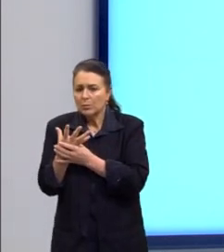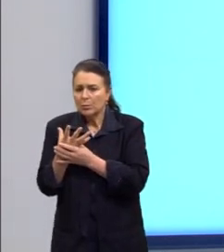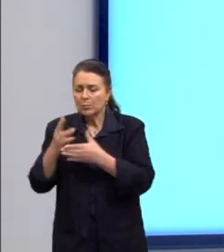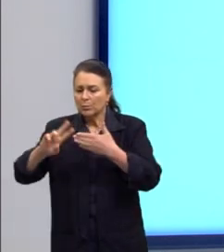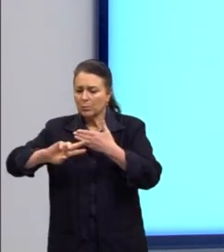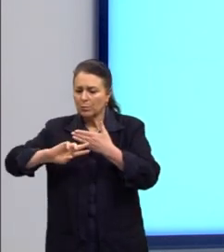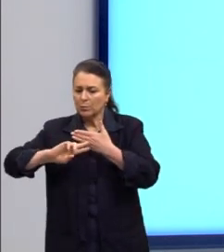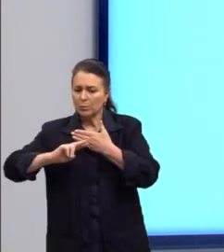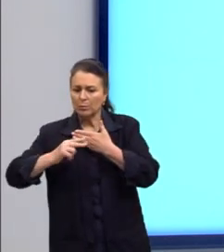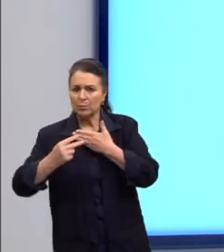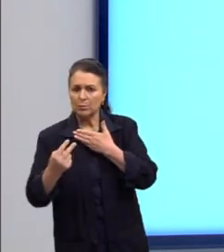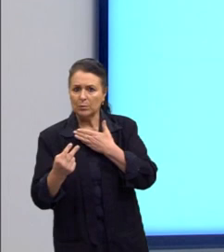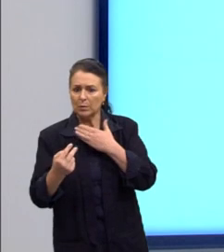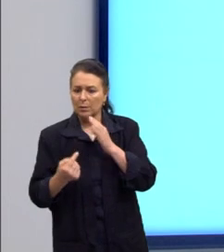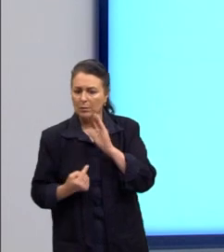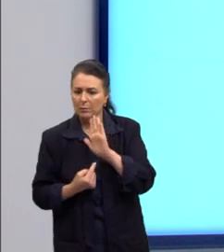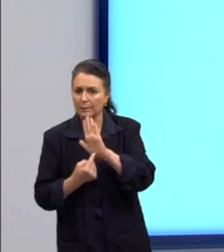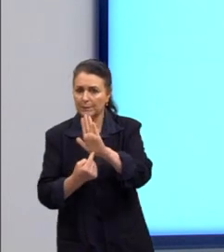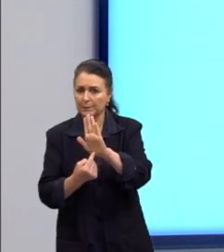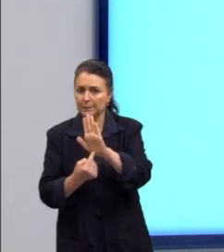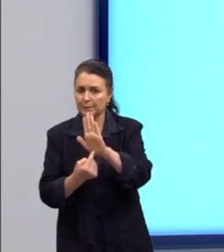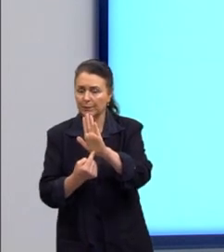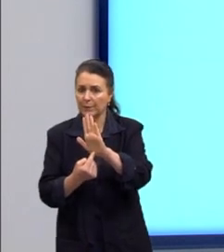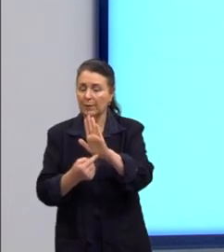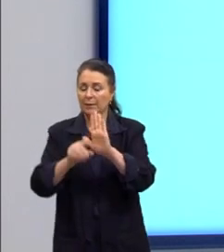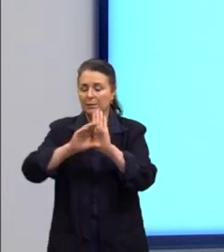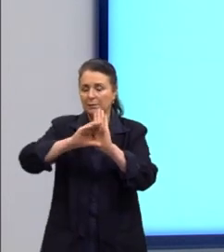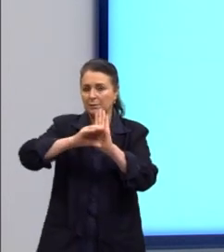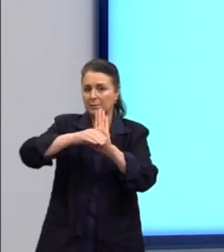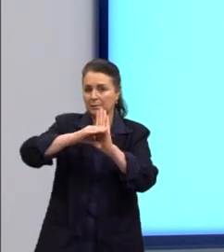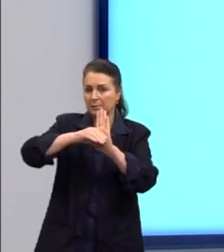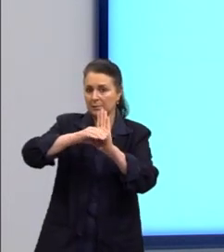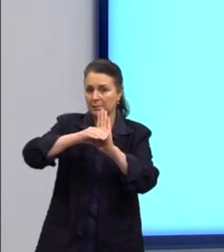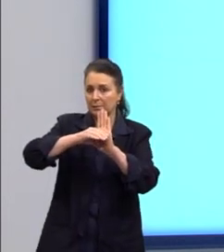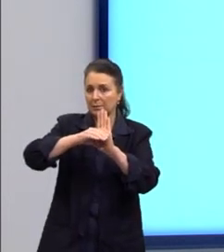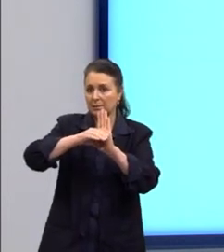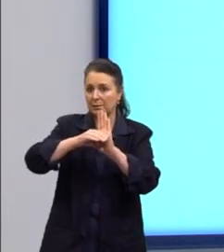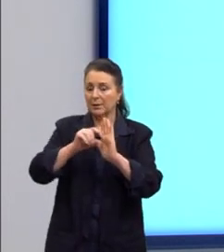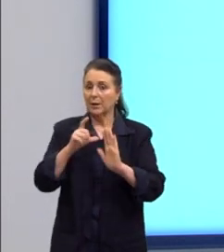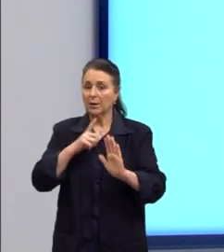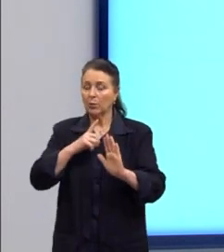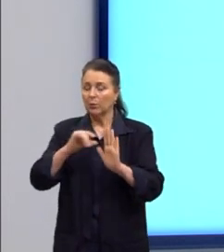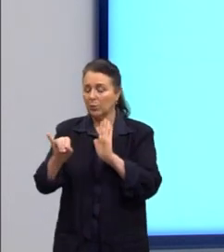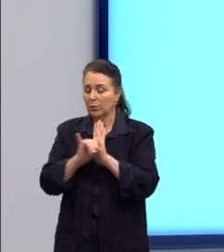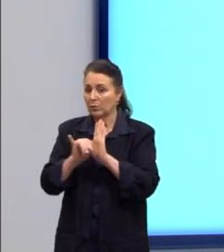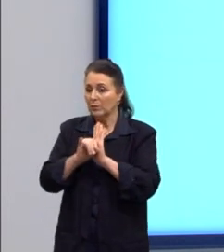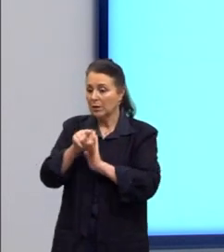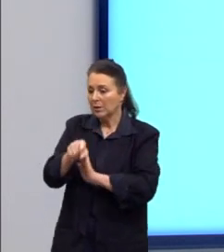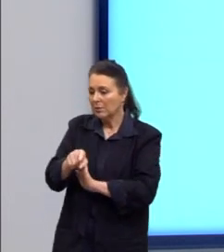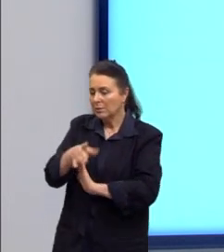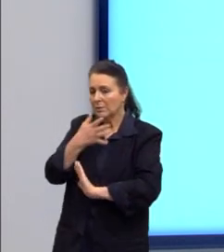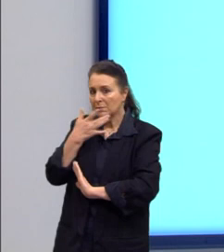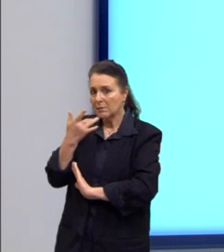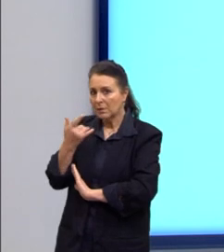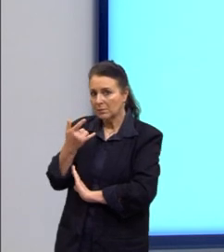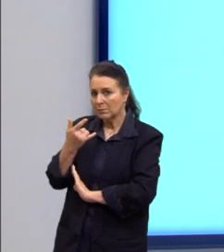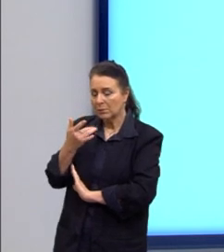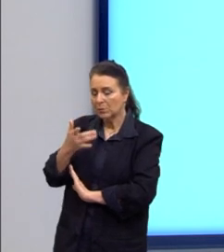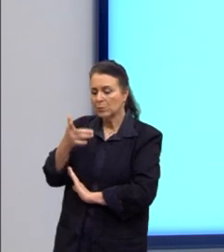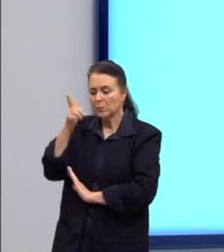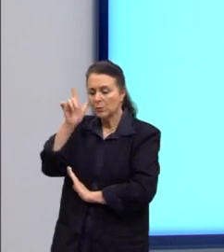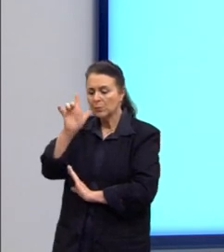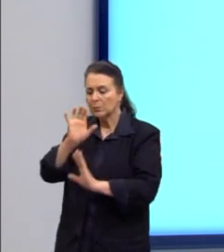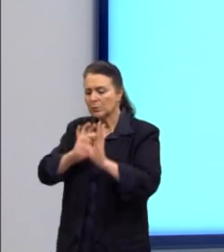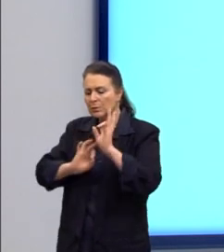circunstância em que ela apareceu então ele vai ser conceitual e aí quanto identifica isso fica mais fácil para ti conseguir